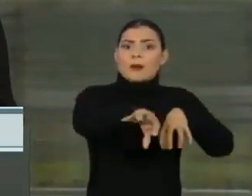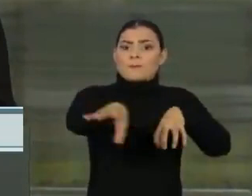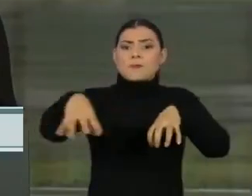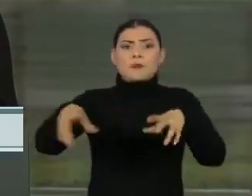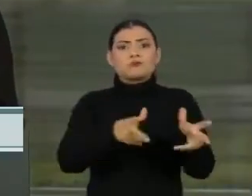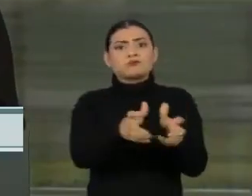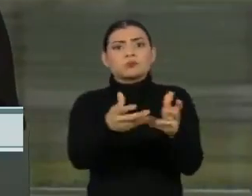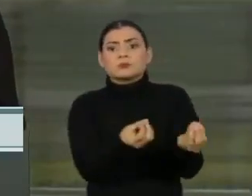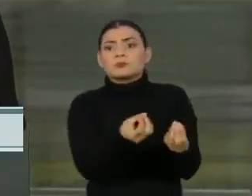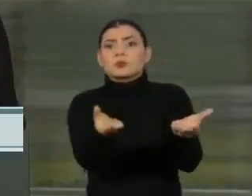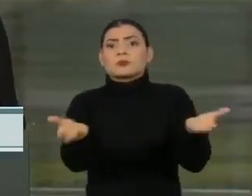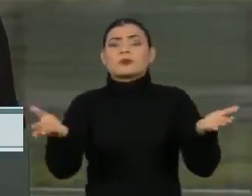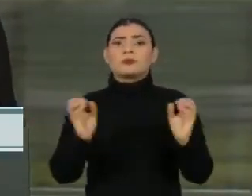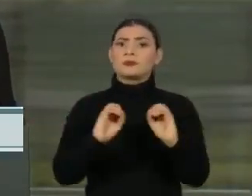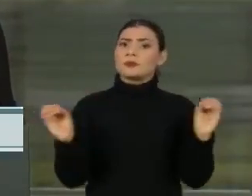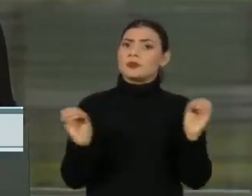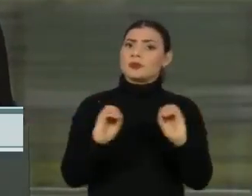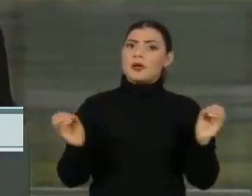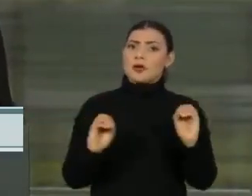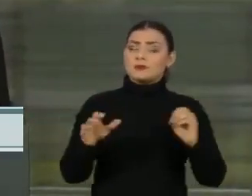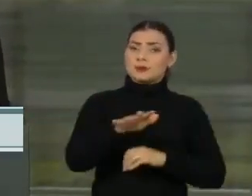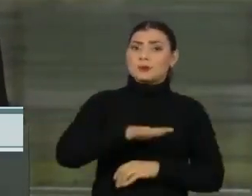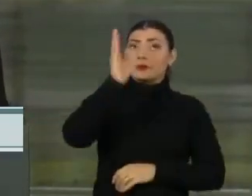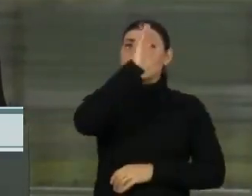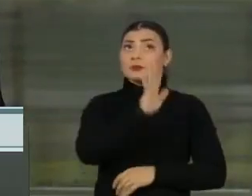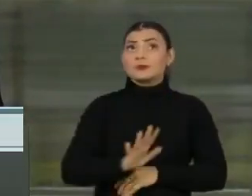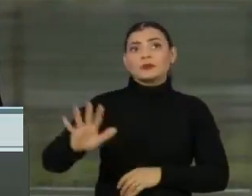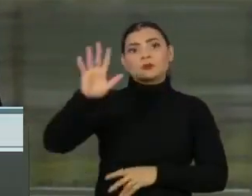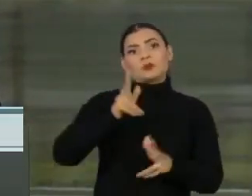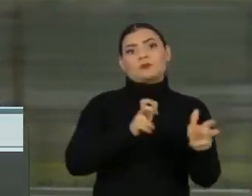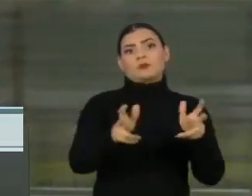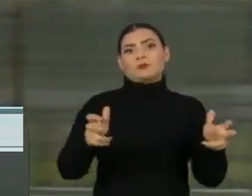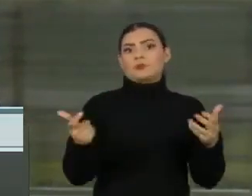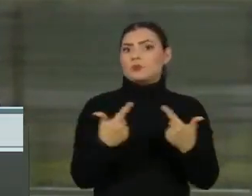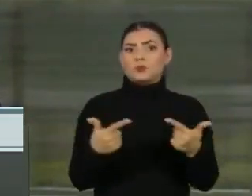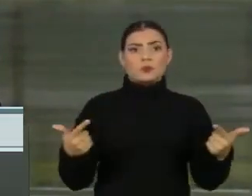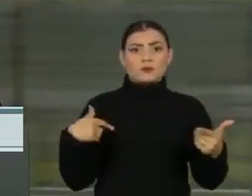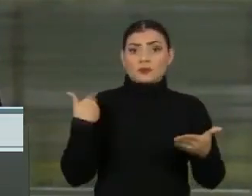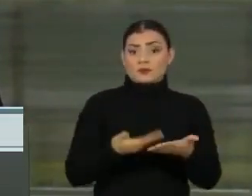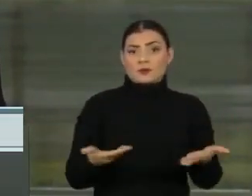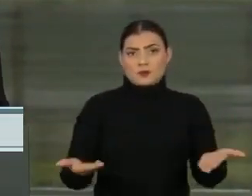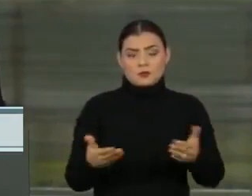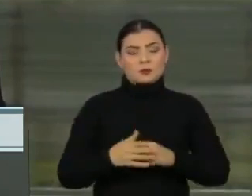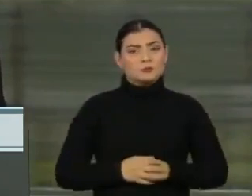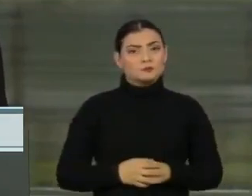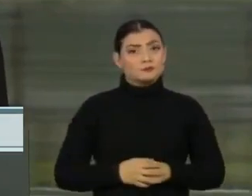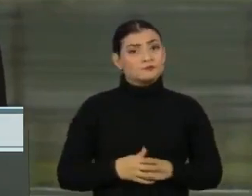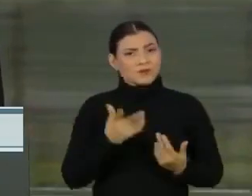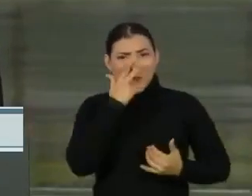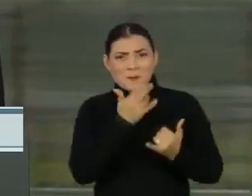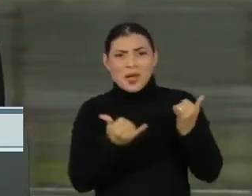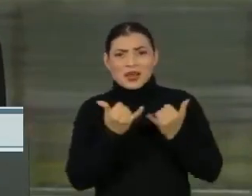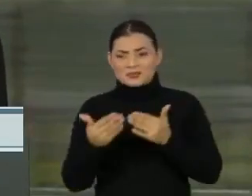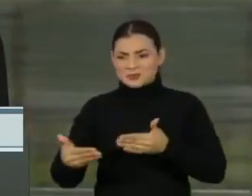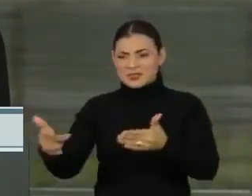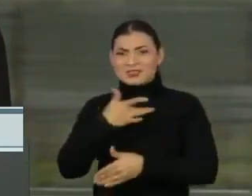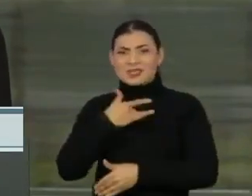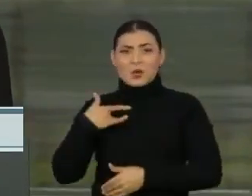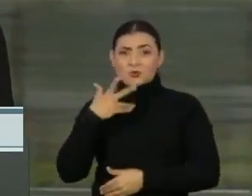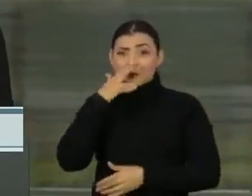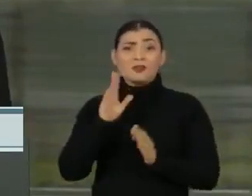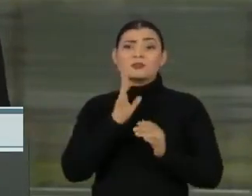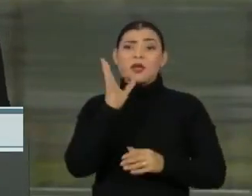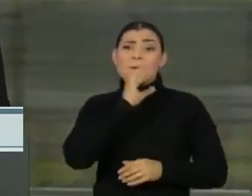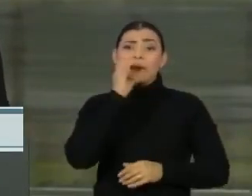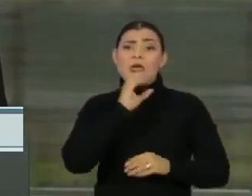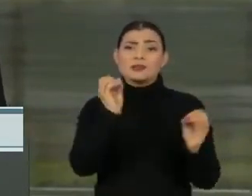foram distribuídas para o Sistema Nacional de Imunização. Até dá a impressão de que o Ministério da Saúde não tem